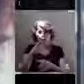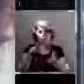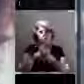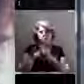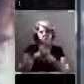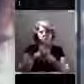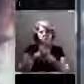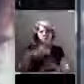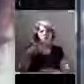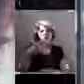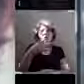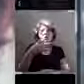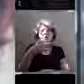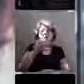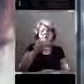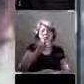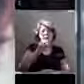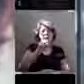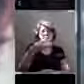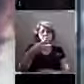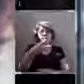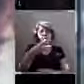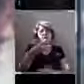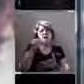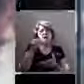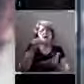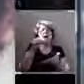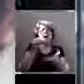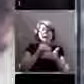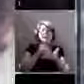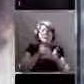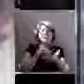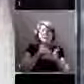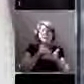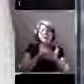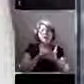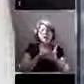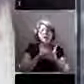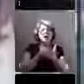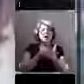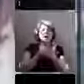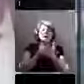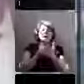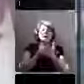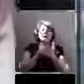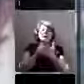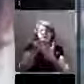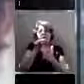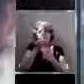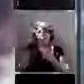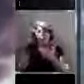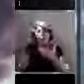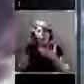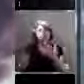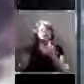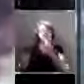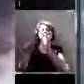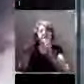Na 84, está faltando uma crase. Na 85,